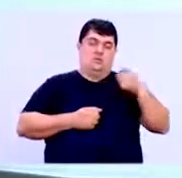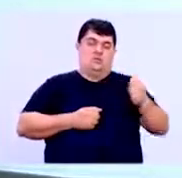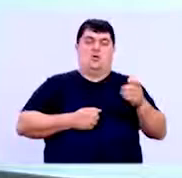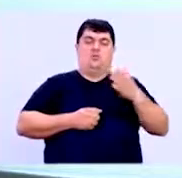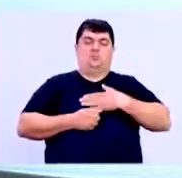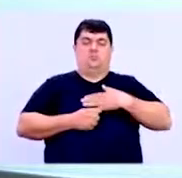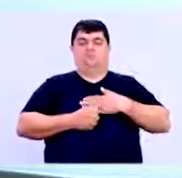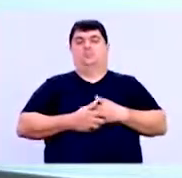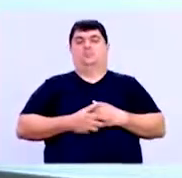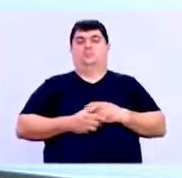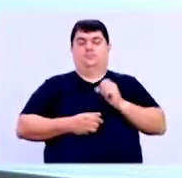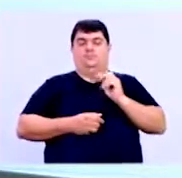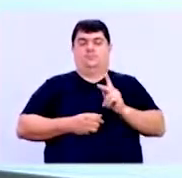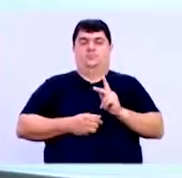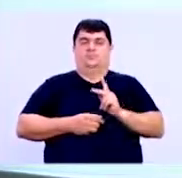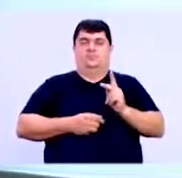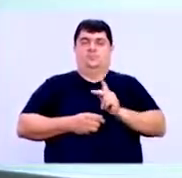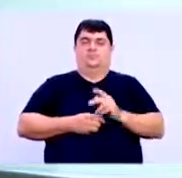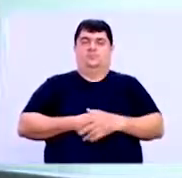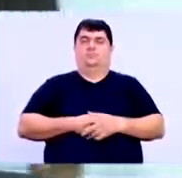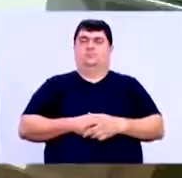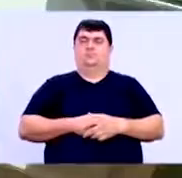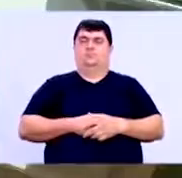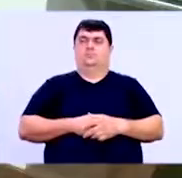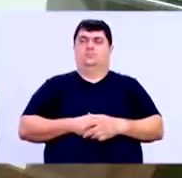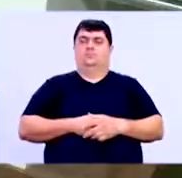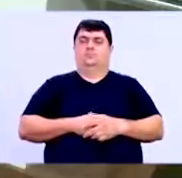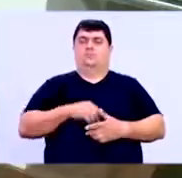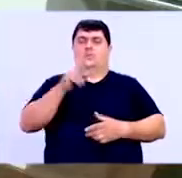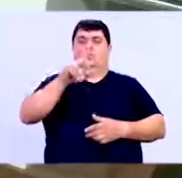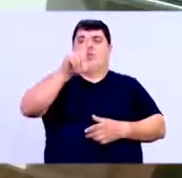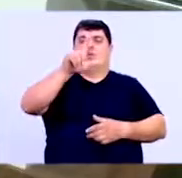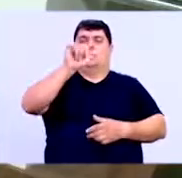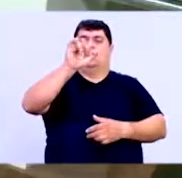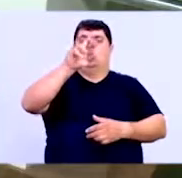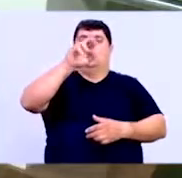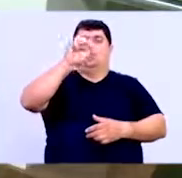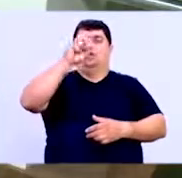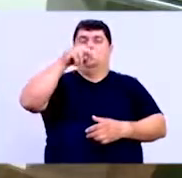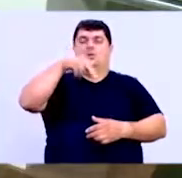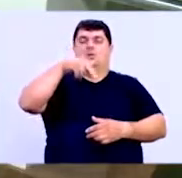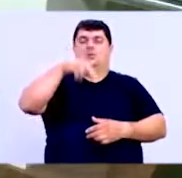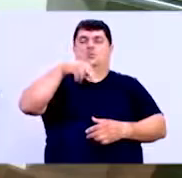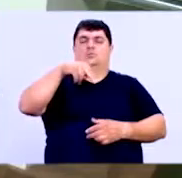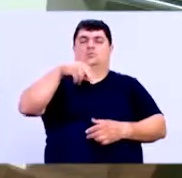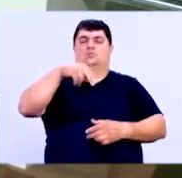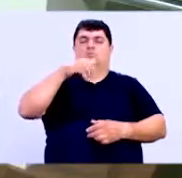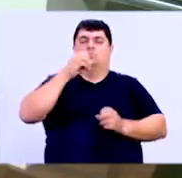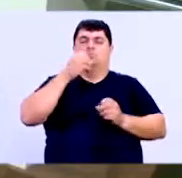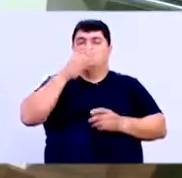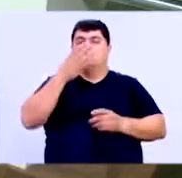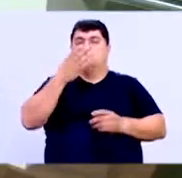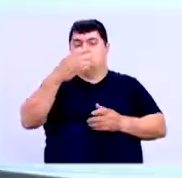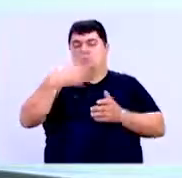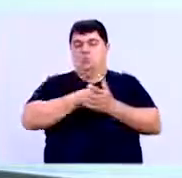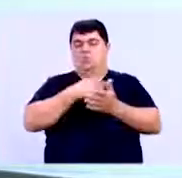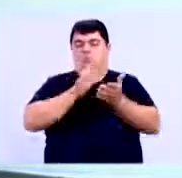diferença. Tudo bem, professora? Tudo tranquilo. Foi a aluna Líria, aqui de Porto Velho, que fez essa pergunta. Muito excelente, obrigada, Líria.